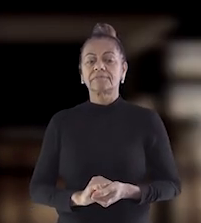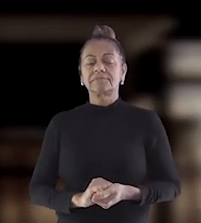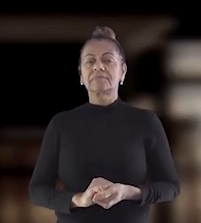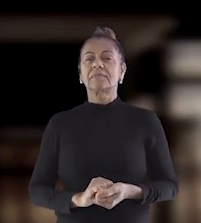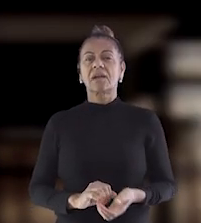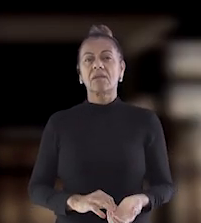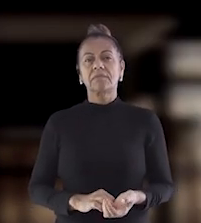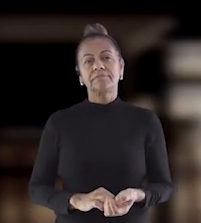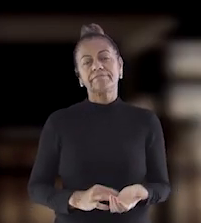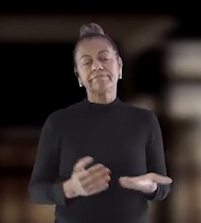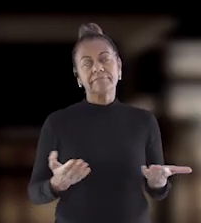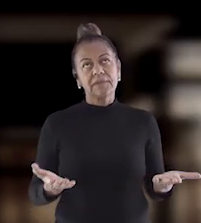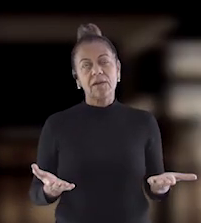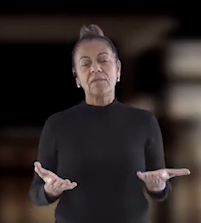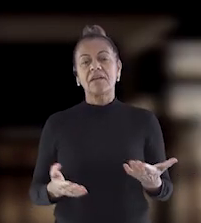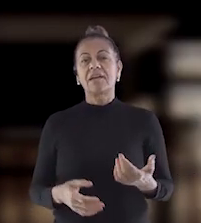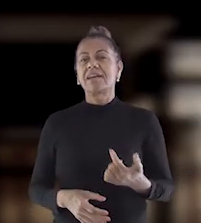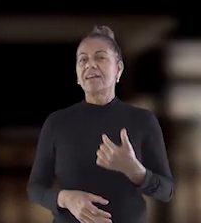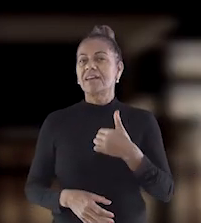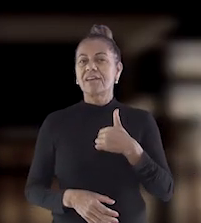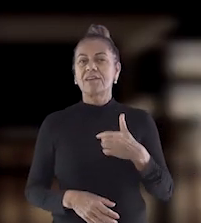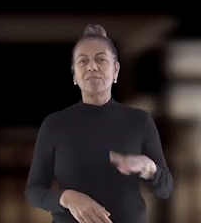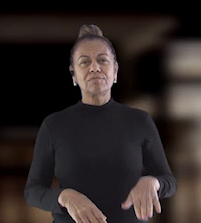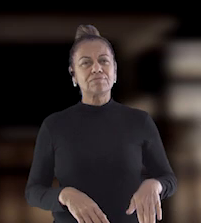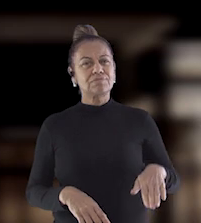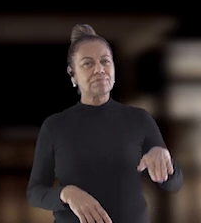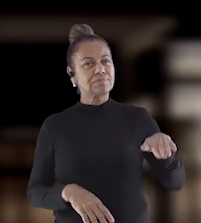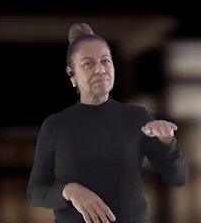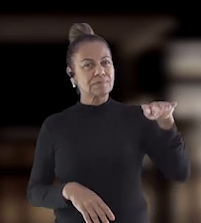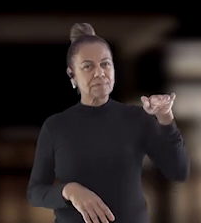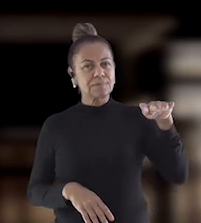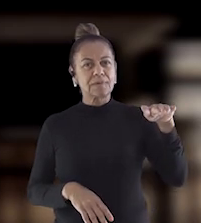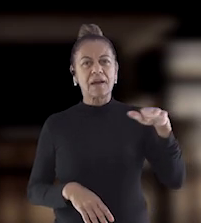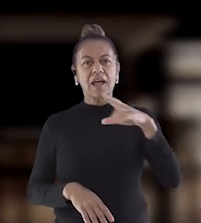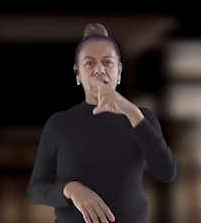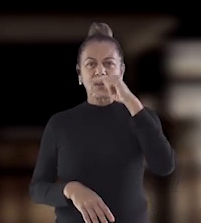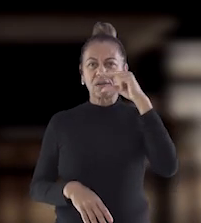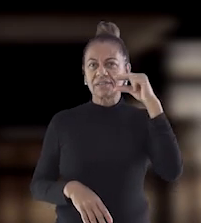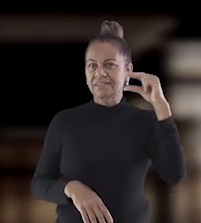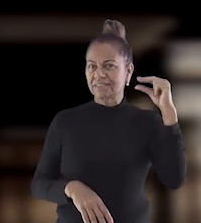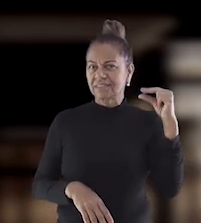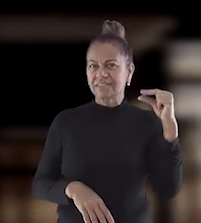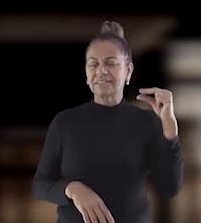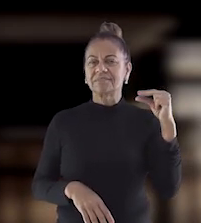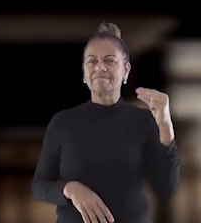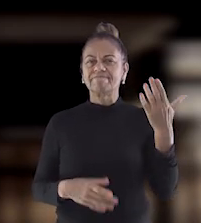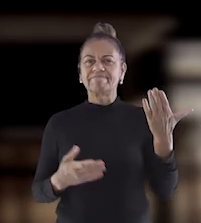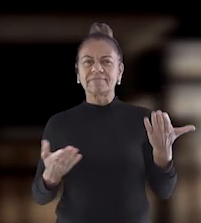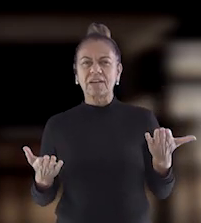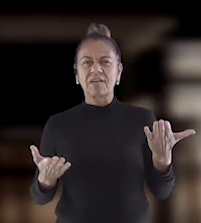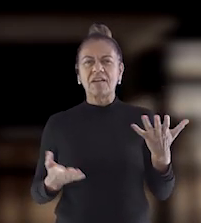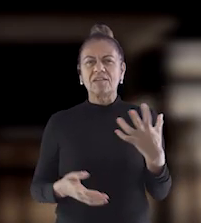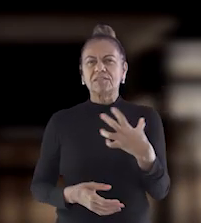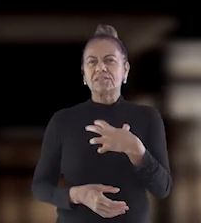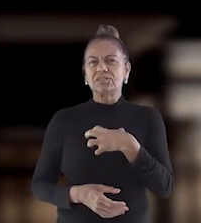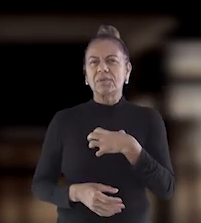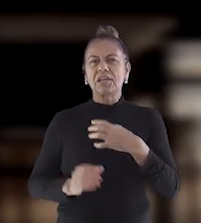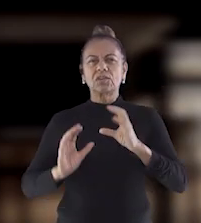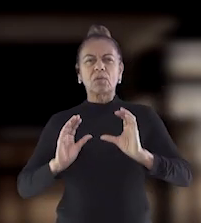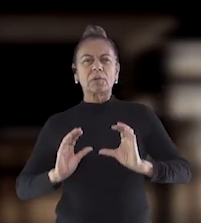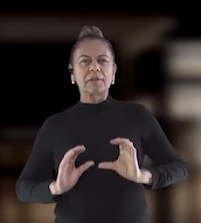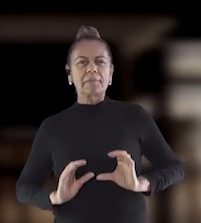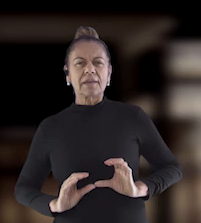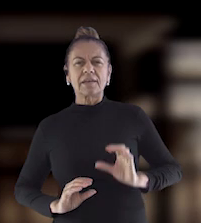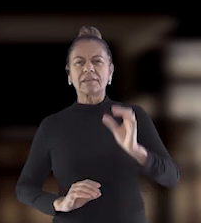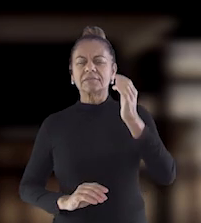Assim, quando a gente começa a entrar na adolescência, a gente não tem a cabeça que a gente tem hoje.